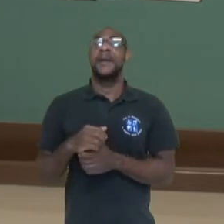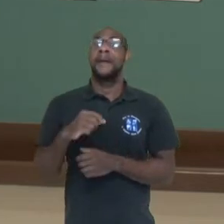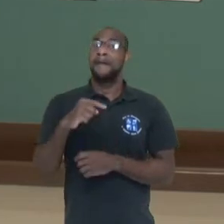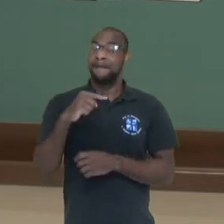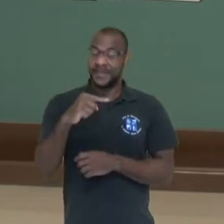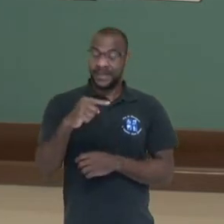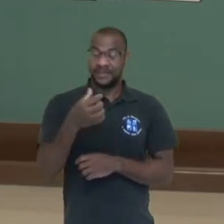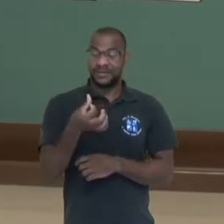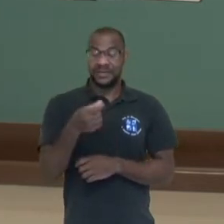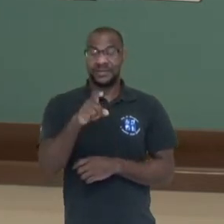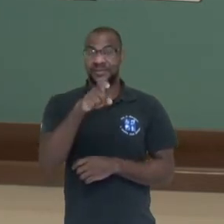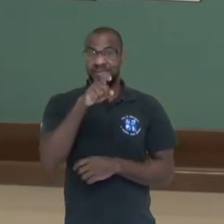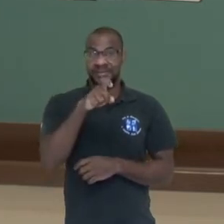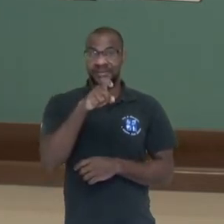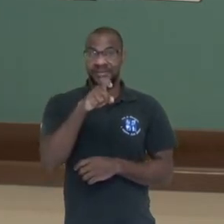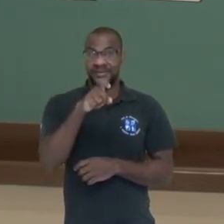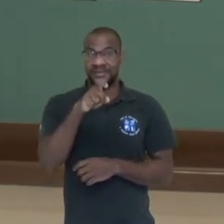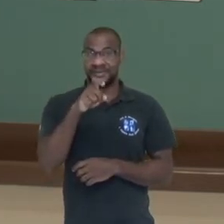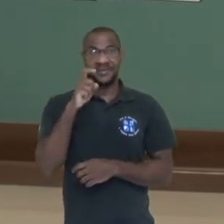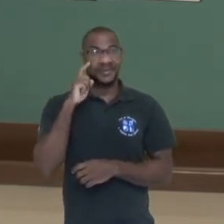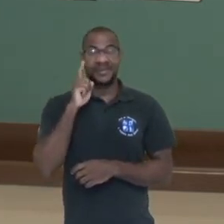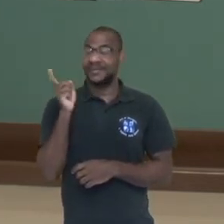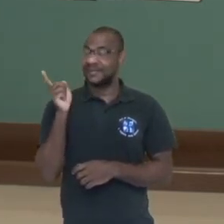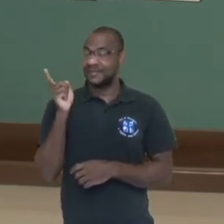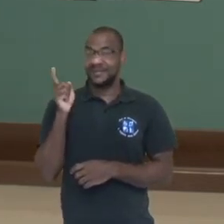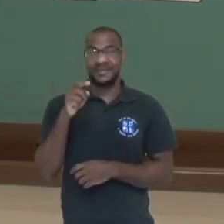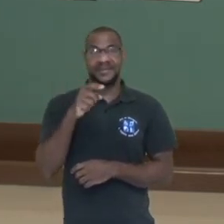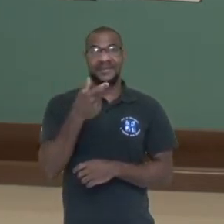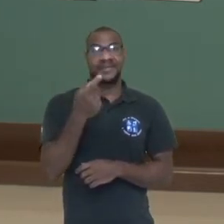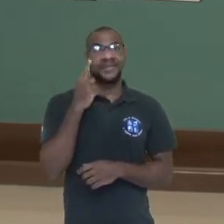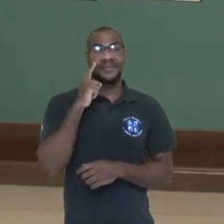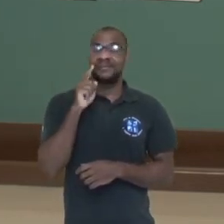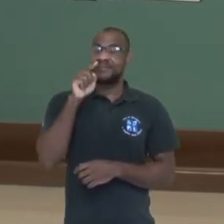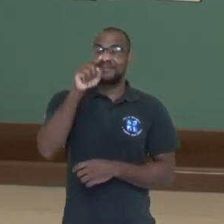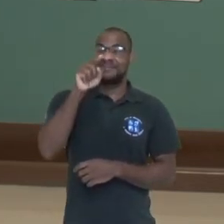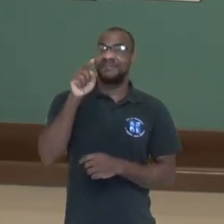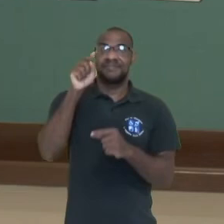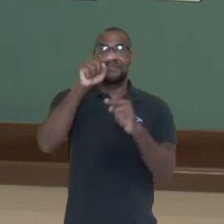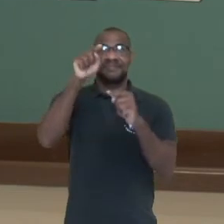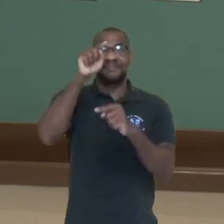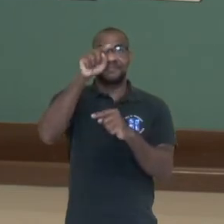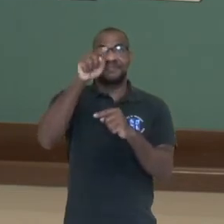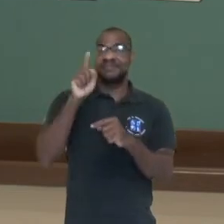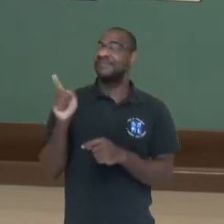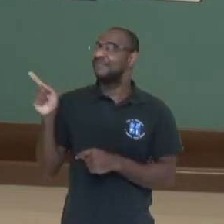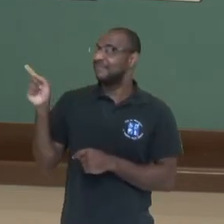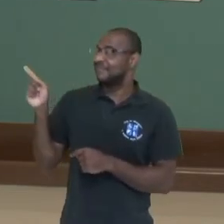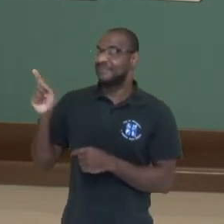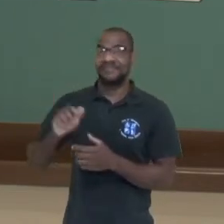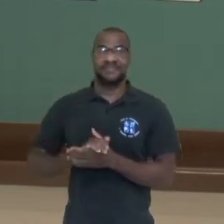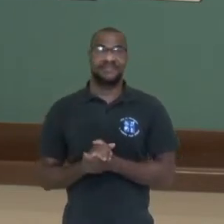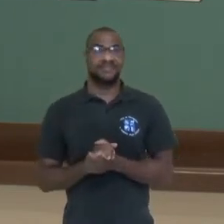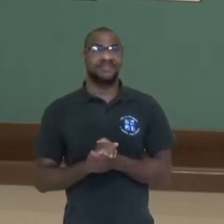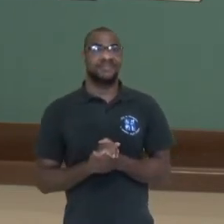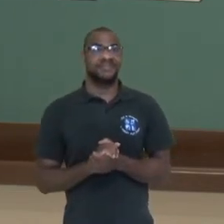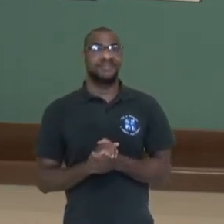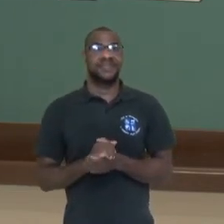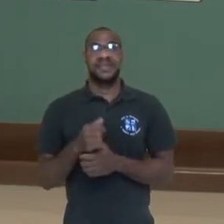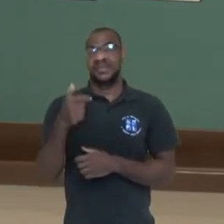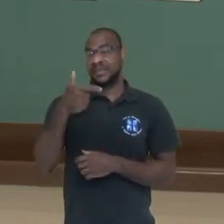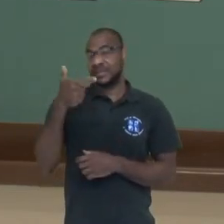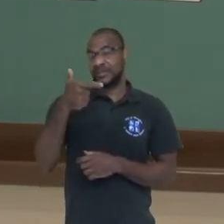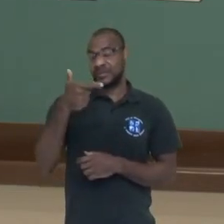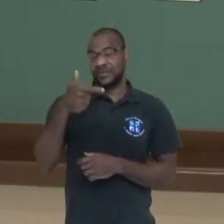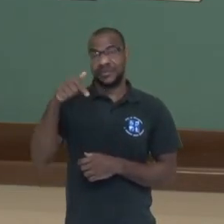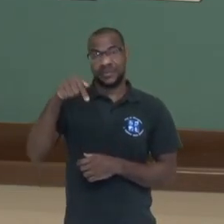esquerda, positivo para y está acima. Então tá aqui, ó, o ponto D, terceiro quadrante, segundo quadrante. Então aqui